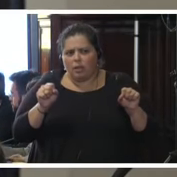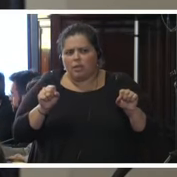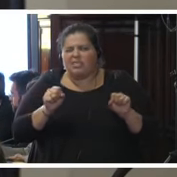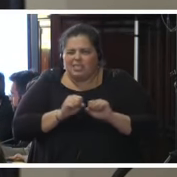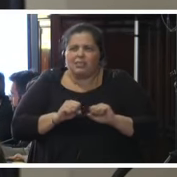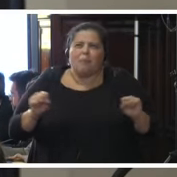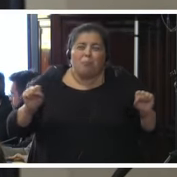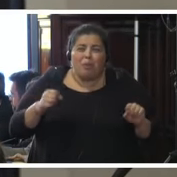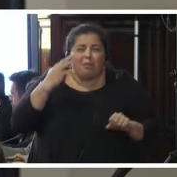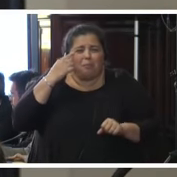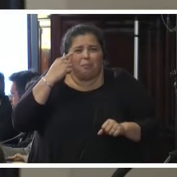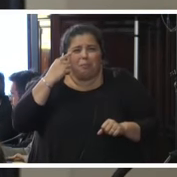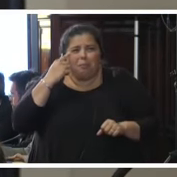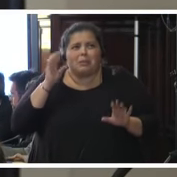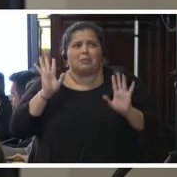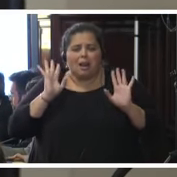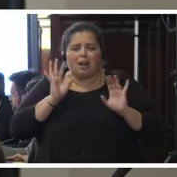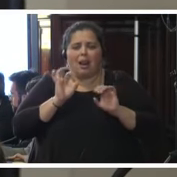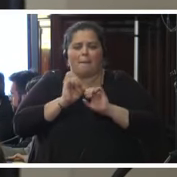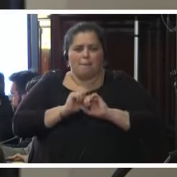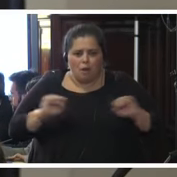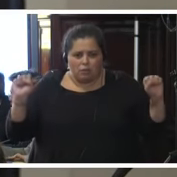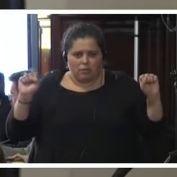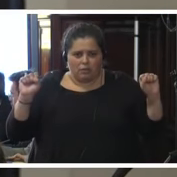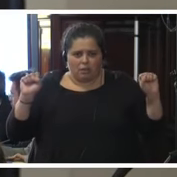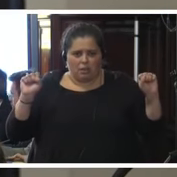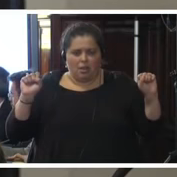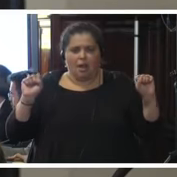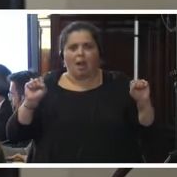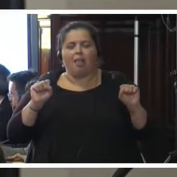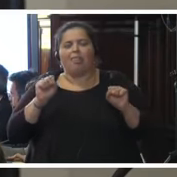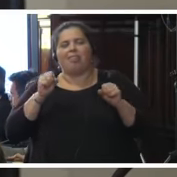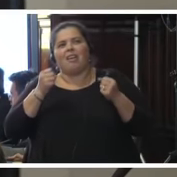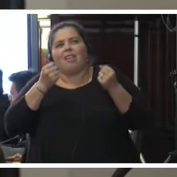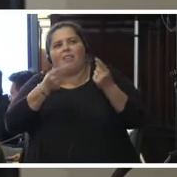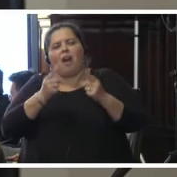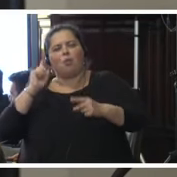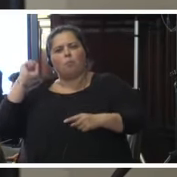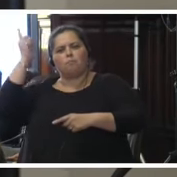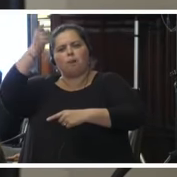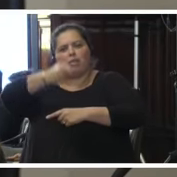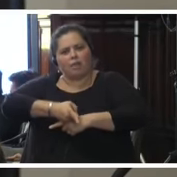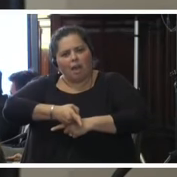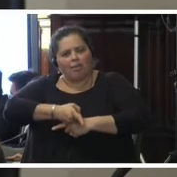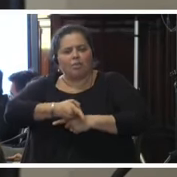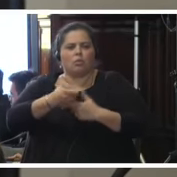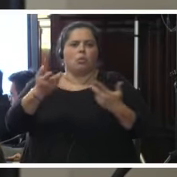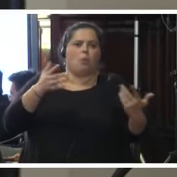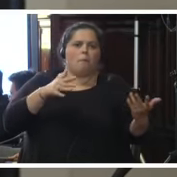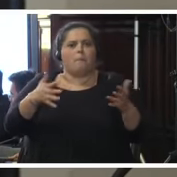a possibilidade de um mandado parecido para